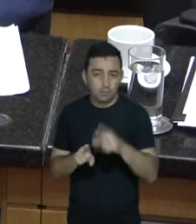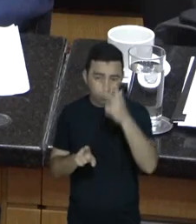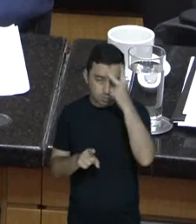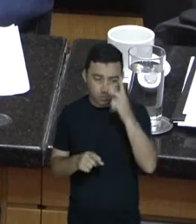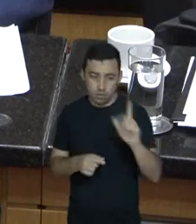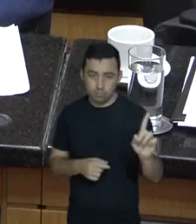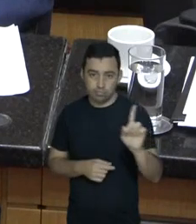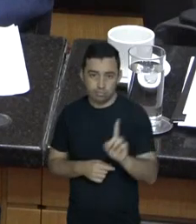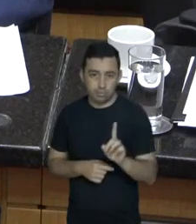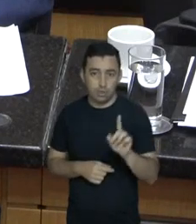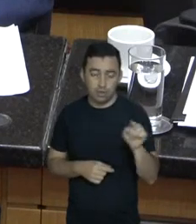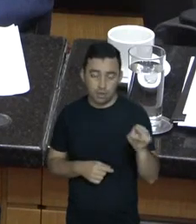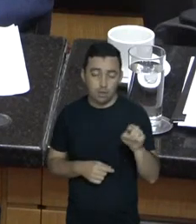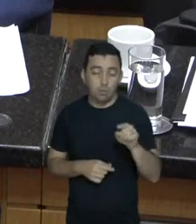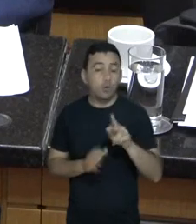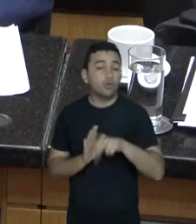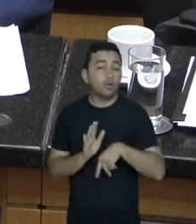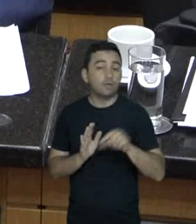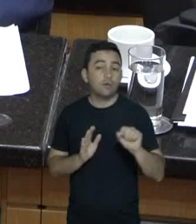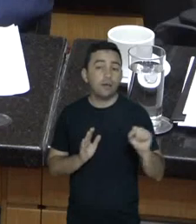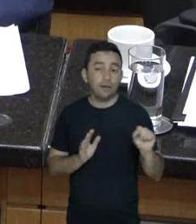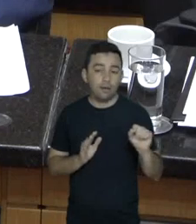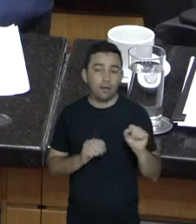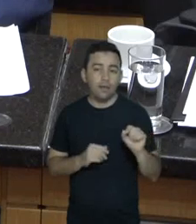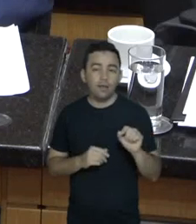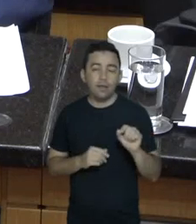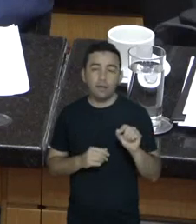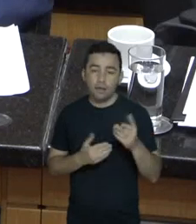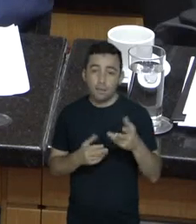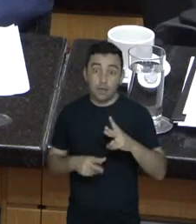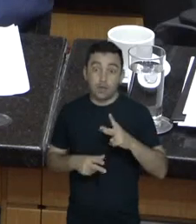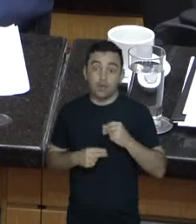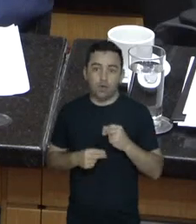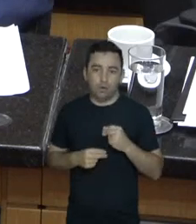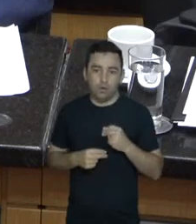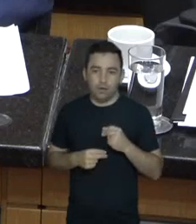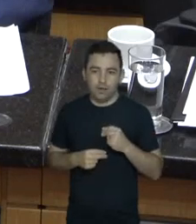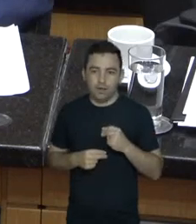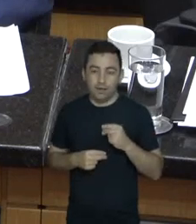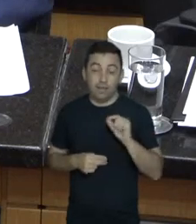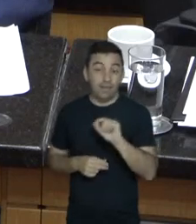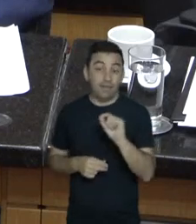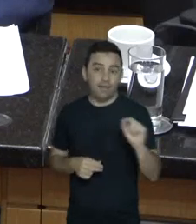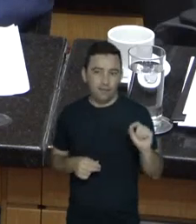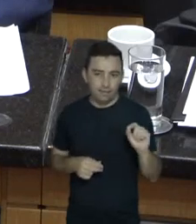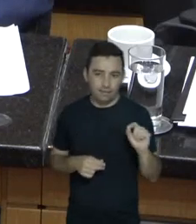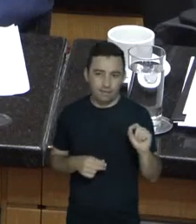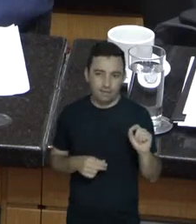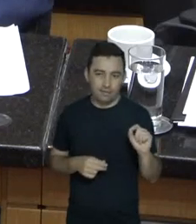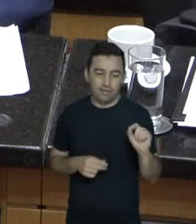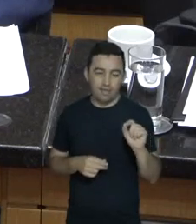deputado Antídio, é meritório, porque quem esteve e quem...